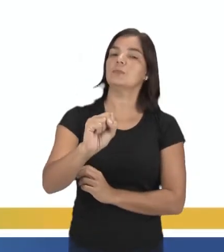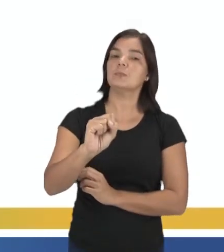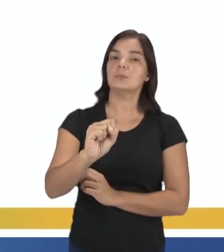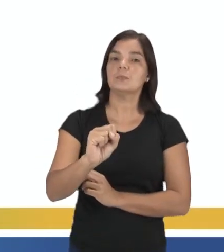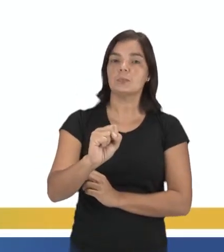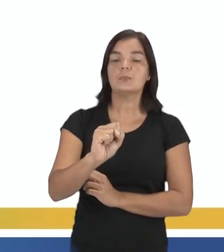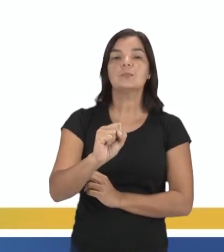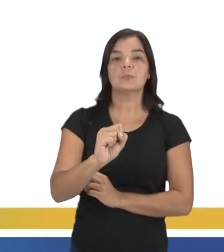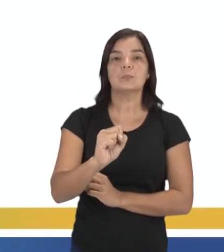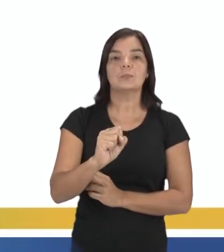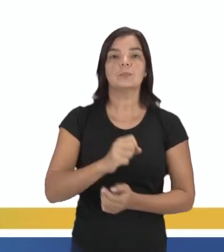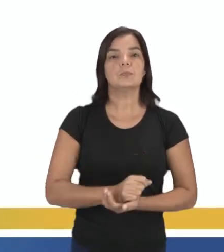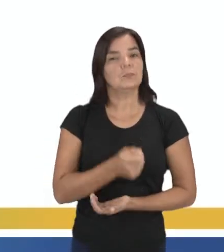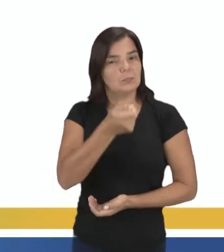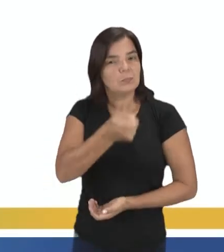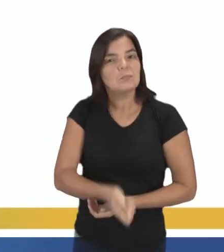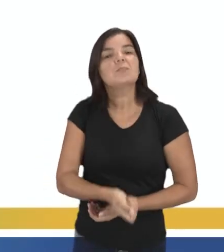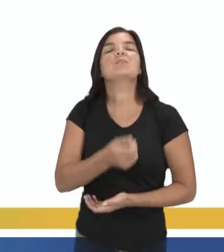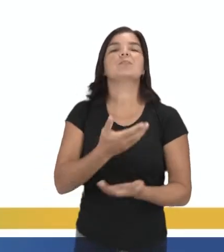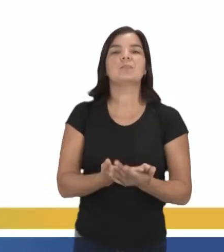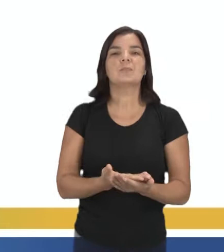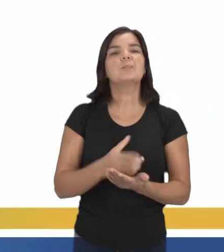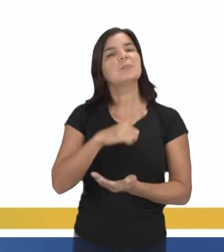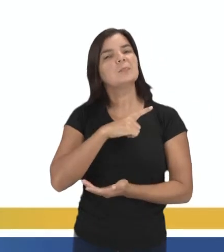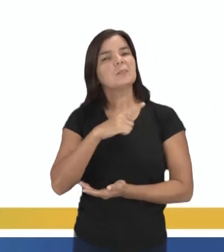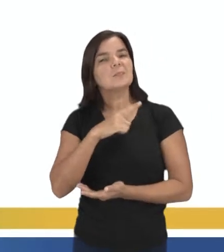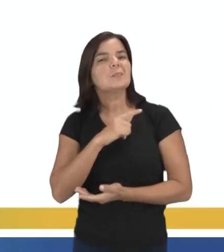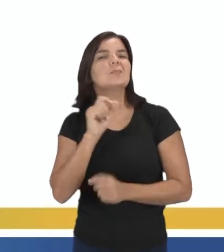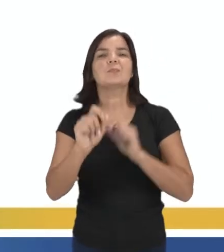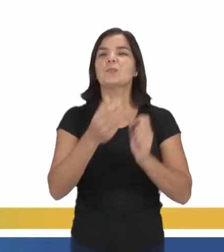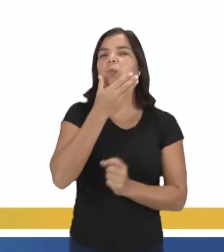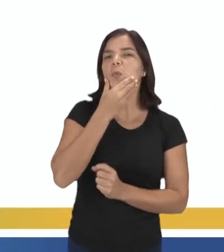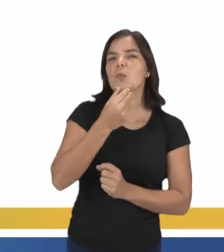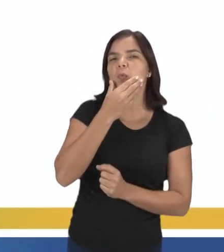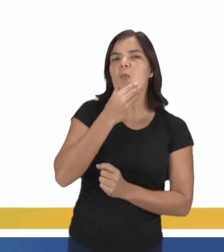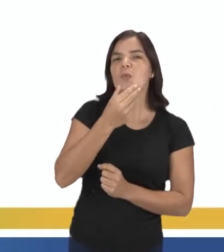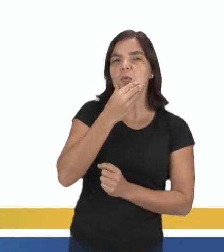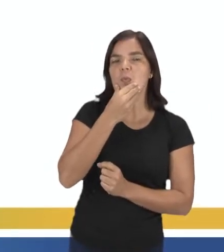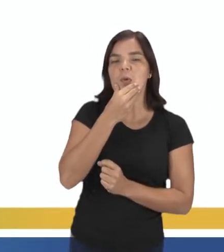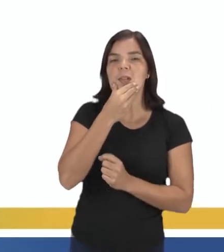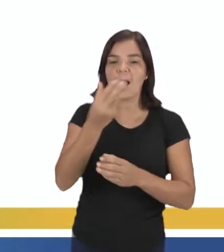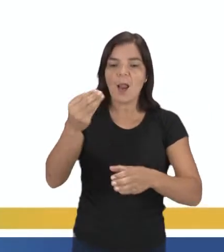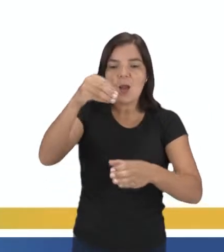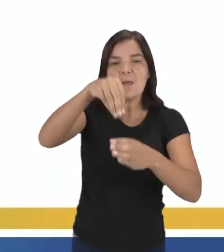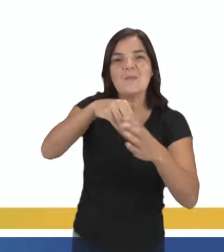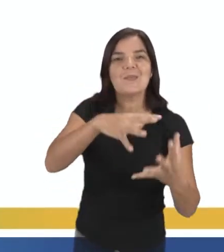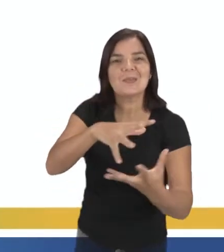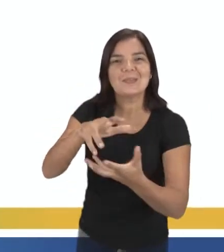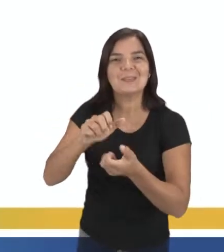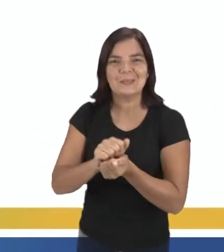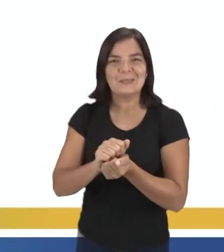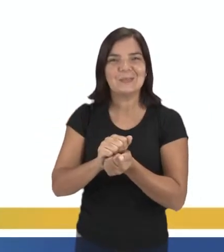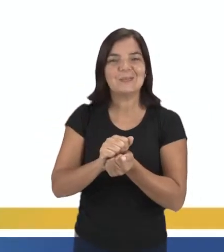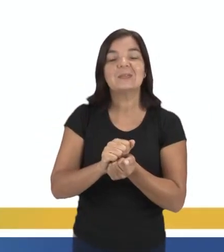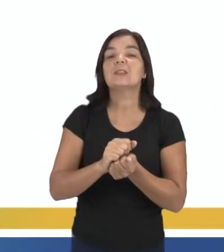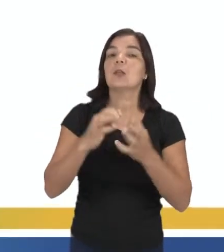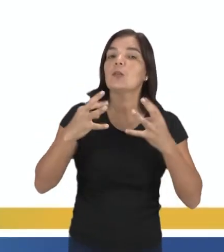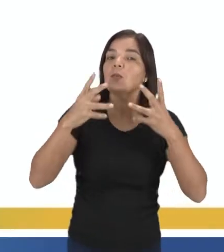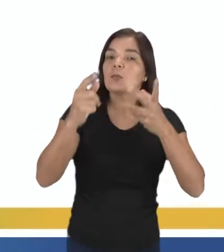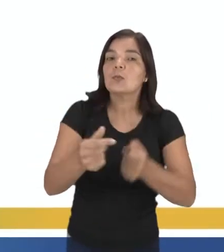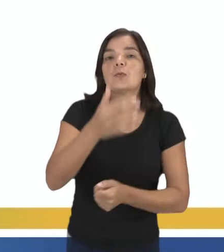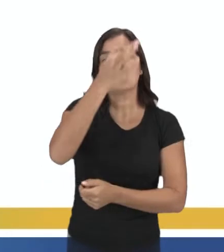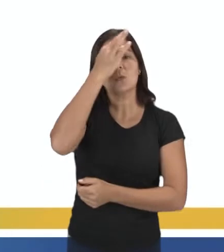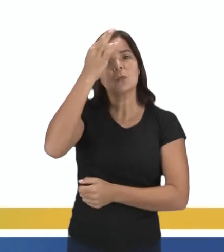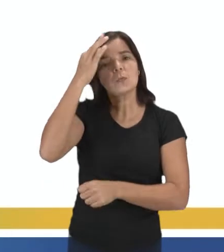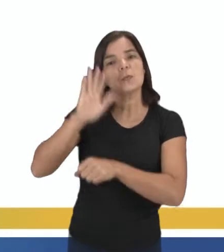e o determinismo, aquele que tem como lema que o homem é o fruto do meio. Então, todos esses filósofos,